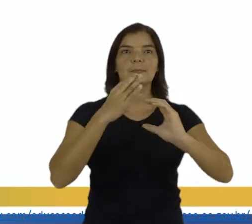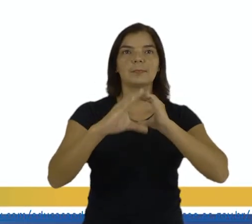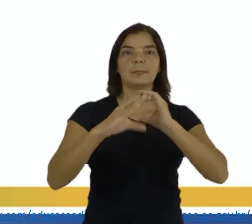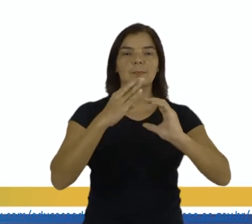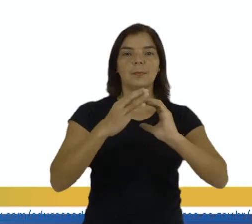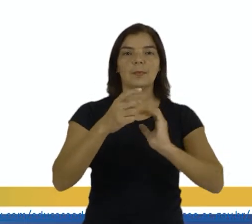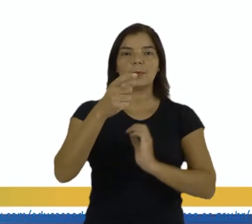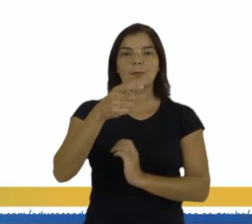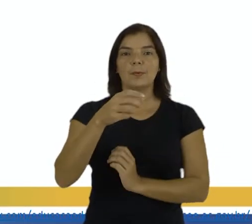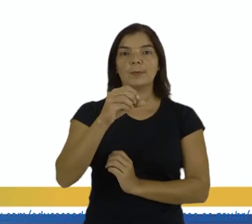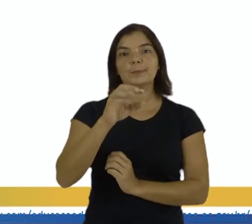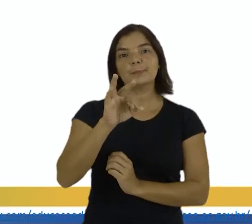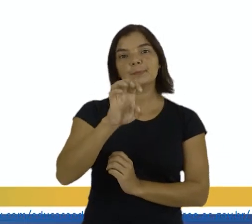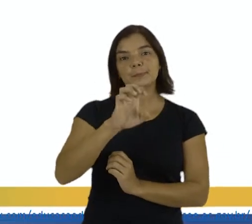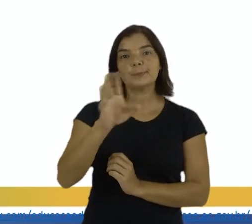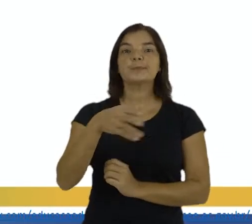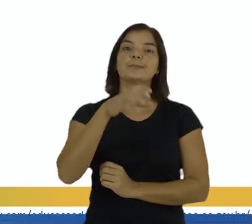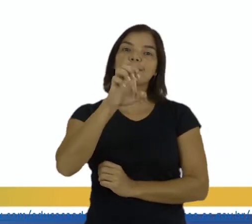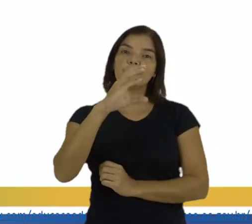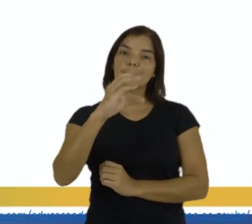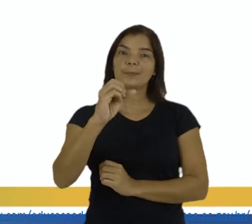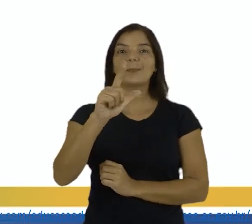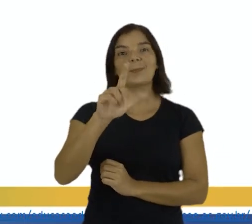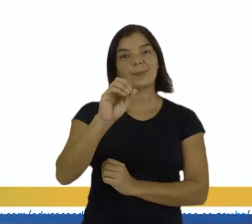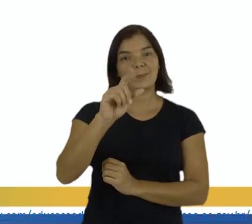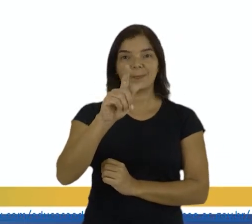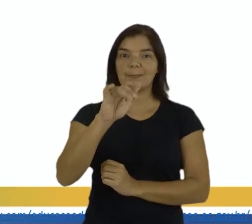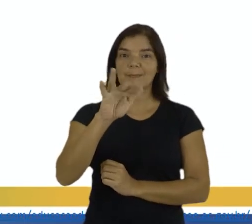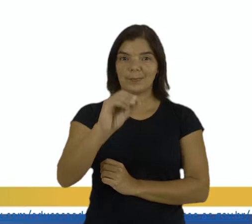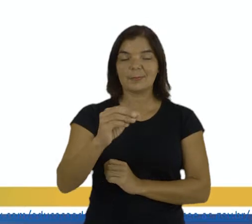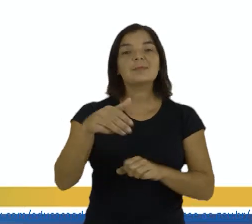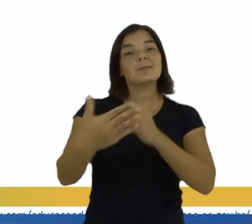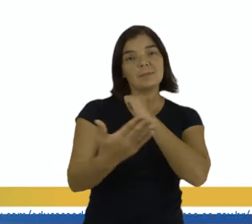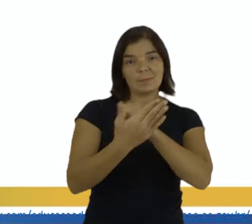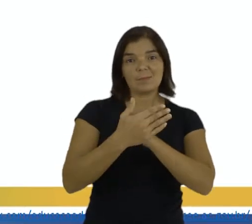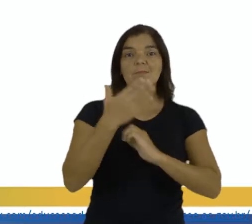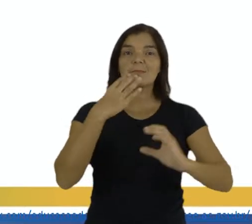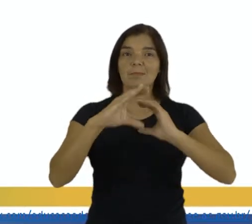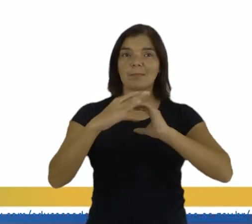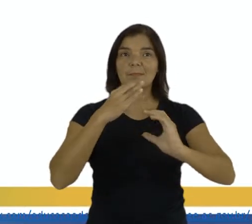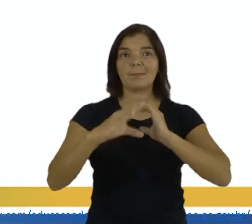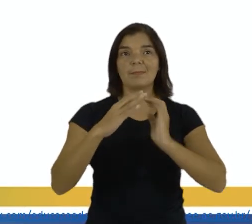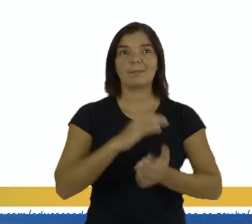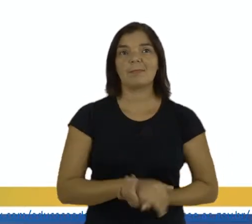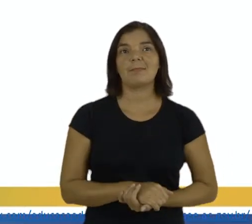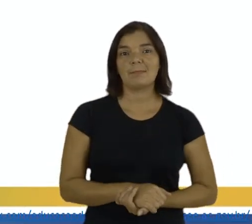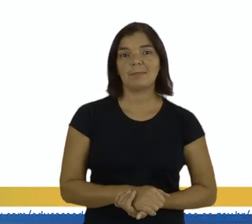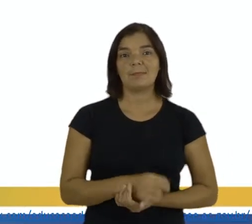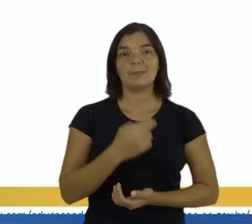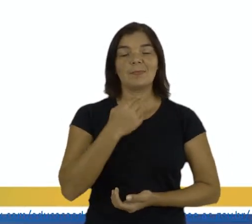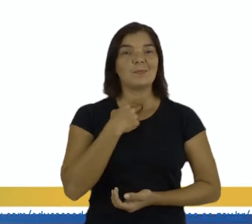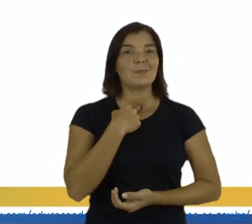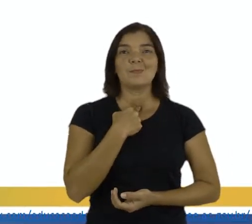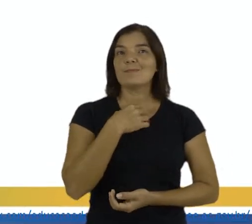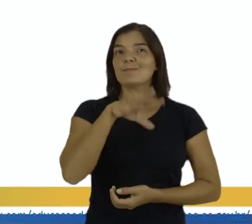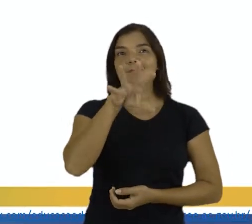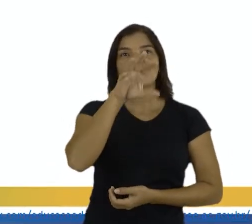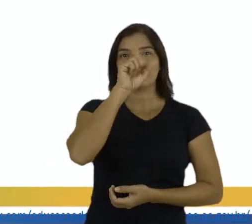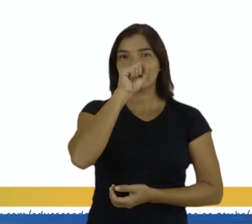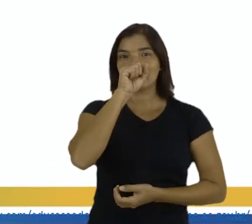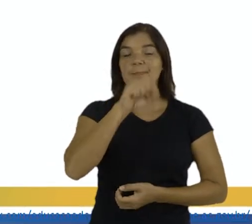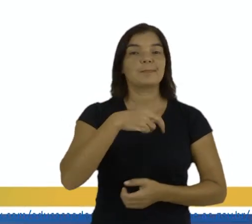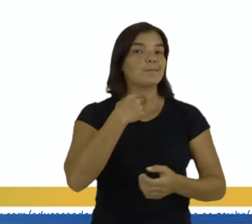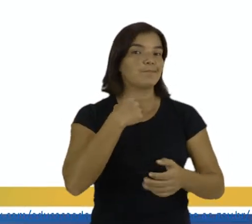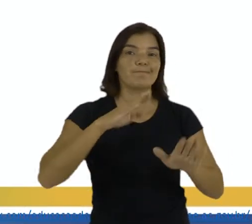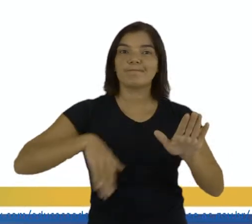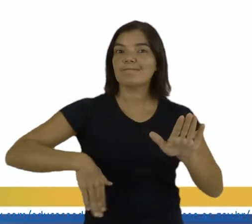Shot Ecológico. Vocês me ajudam a cantar comigo? Não posso respirar, não posso mais